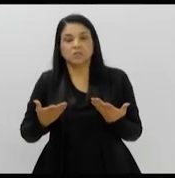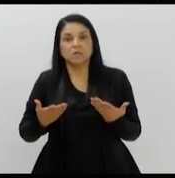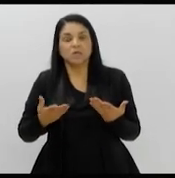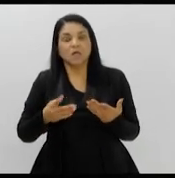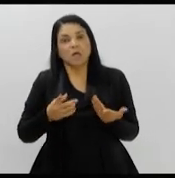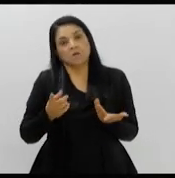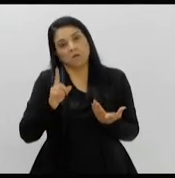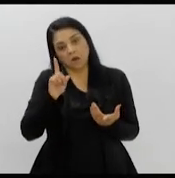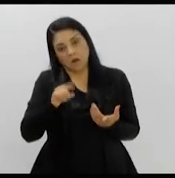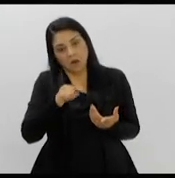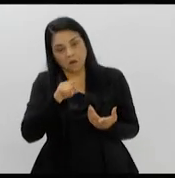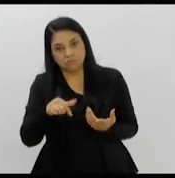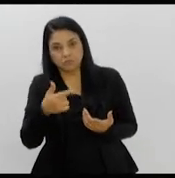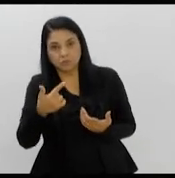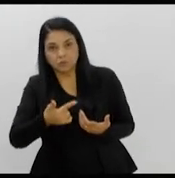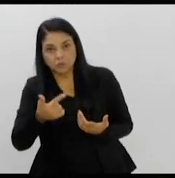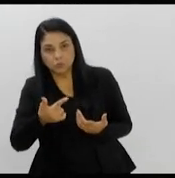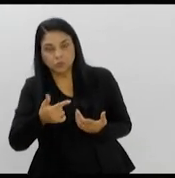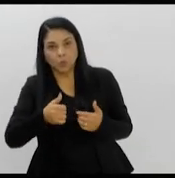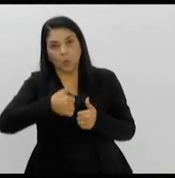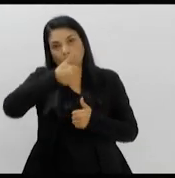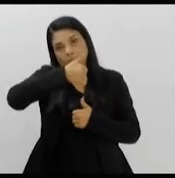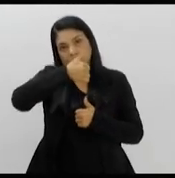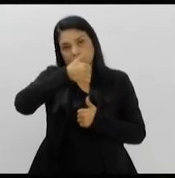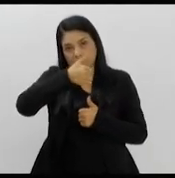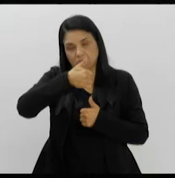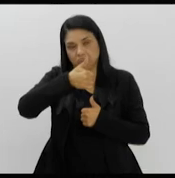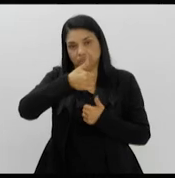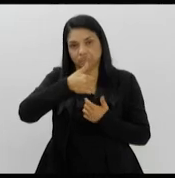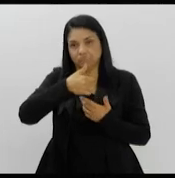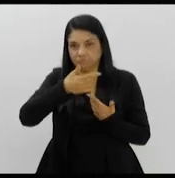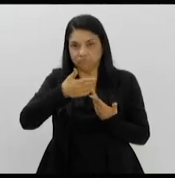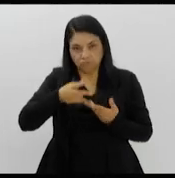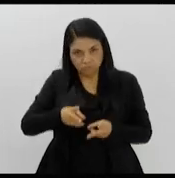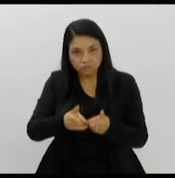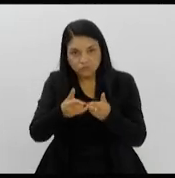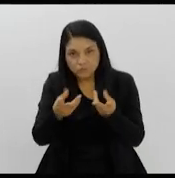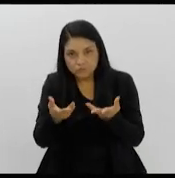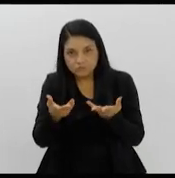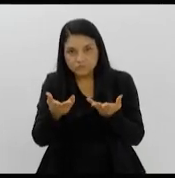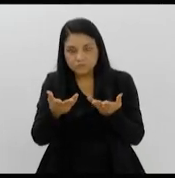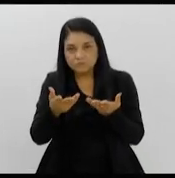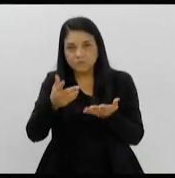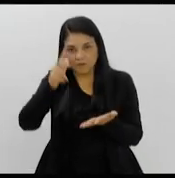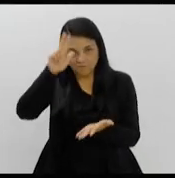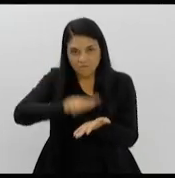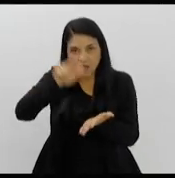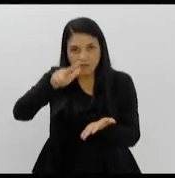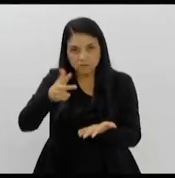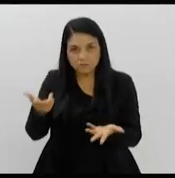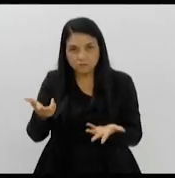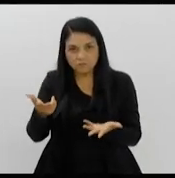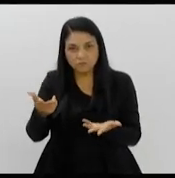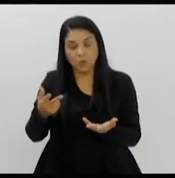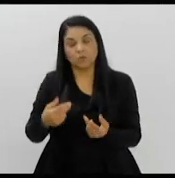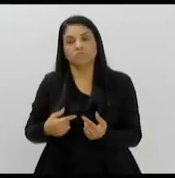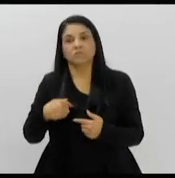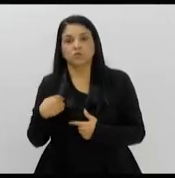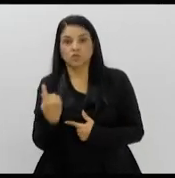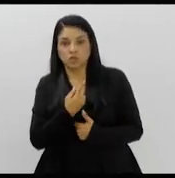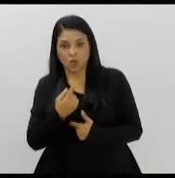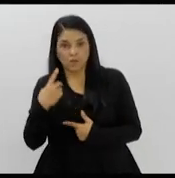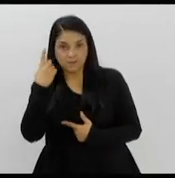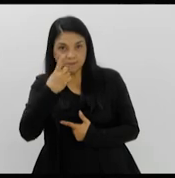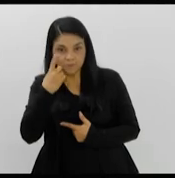Pé então nós temos que tá eh ambos os decretos e uma